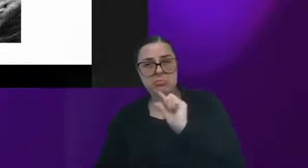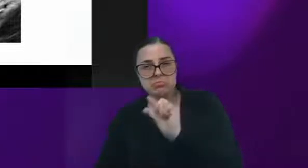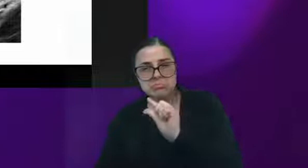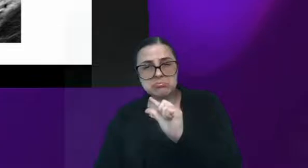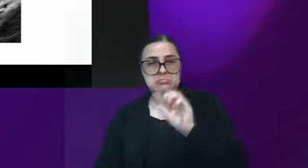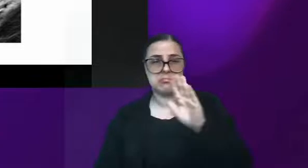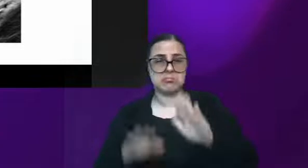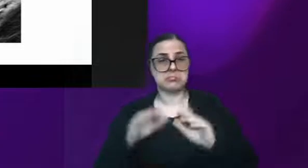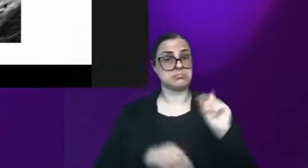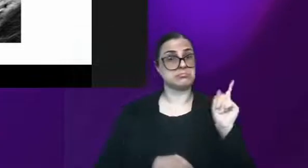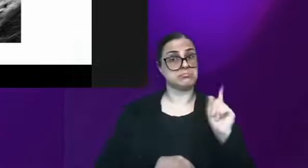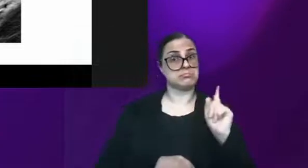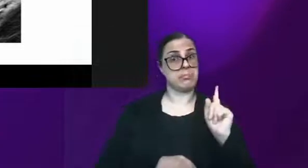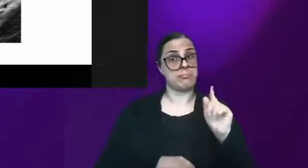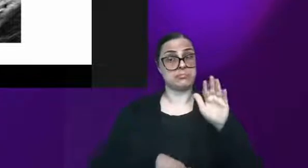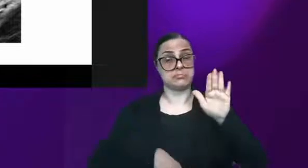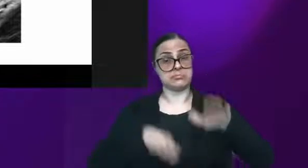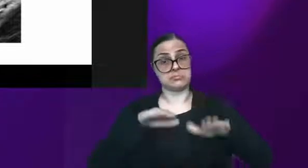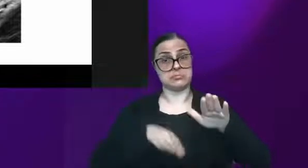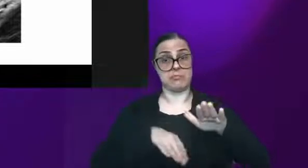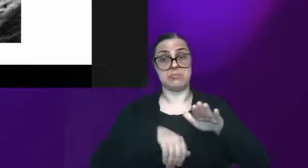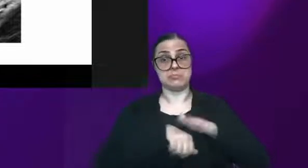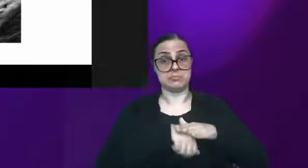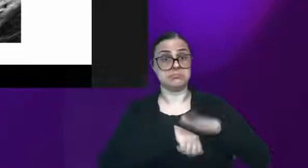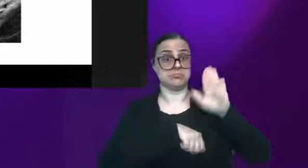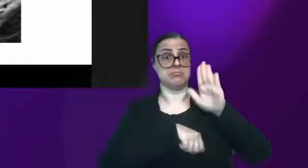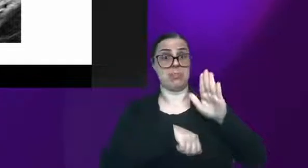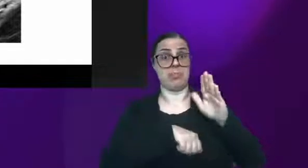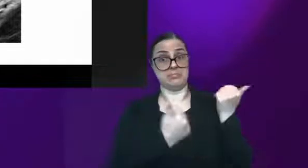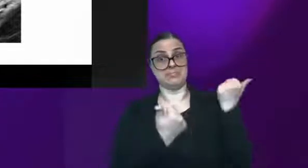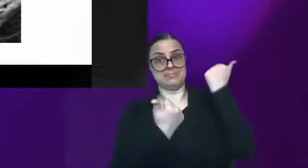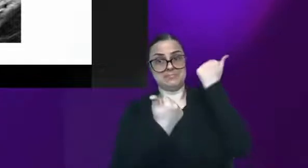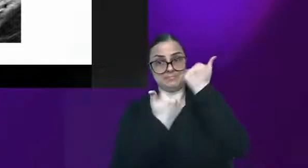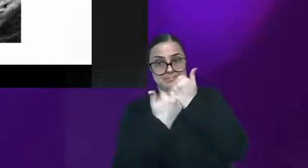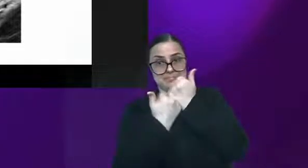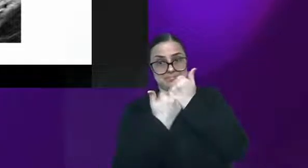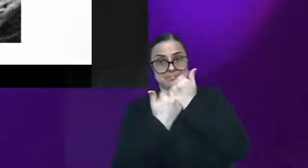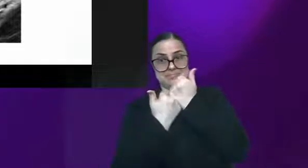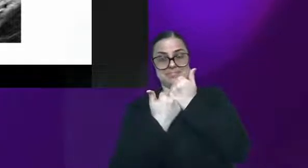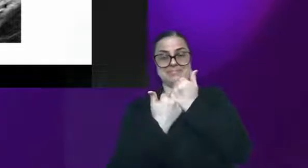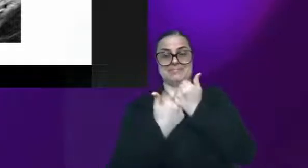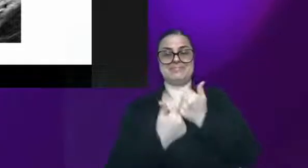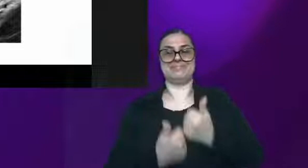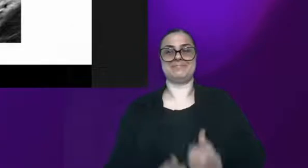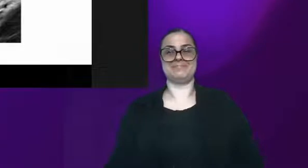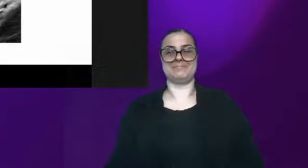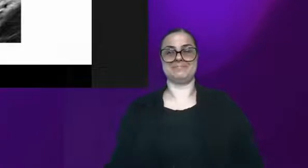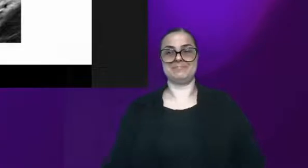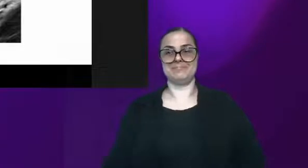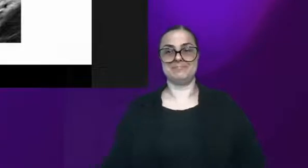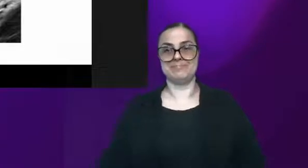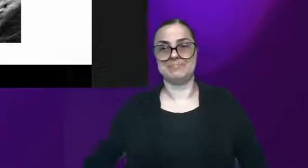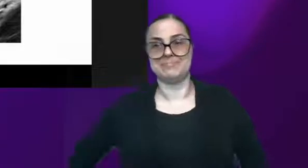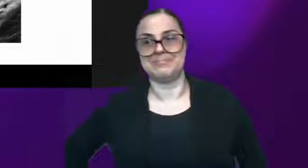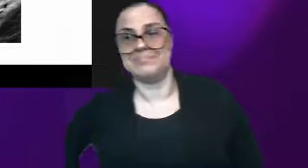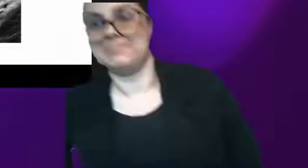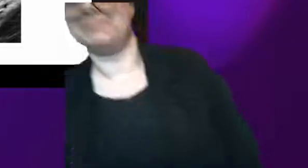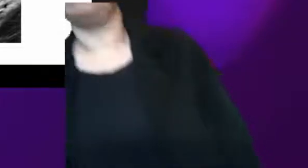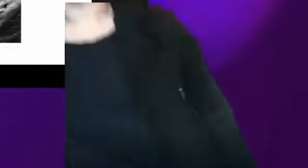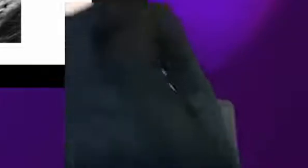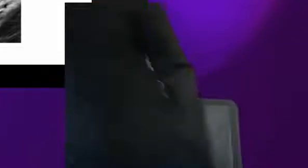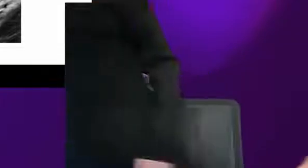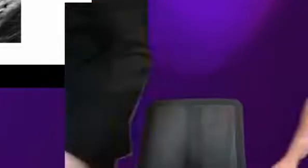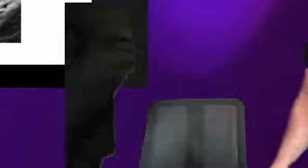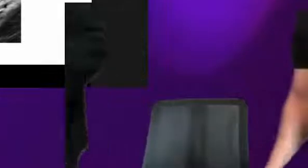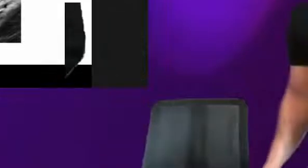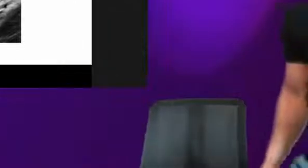de tratar com cirurgia, de reseção. Podemos ter um tumor pequeno, mas com metástases